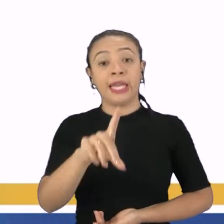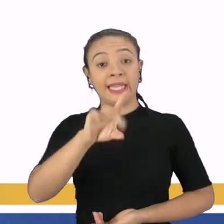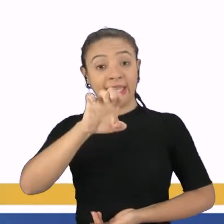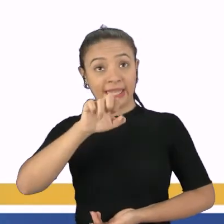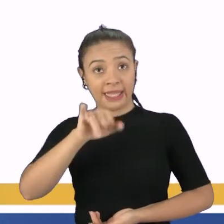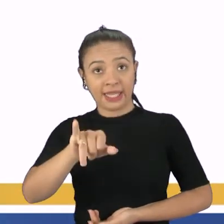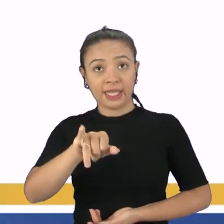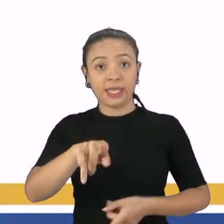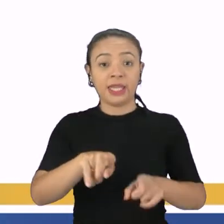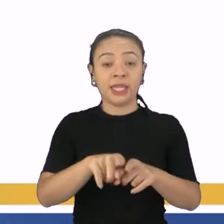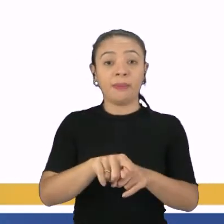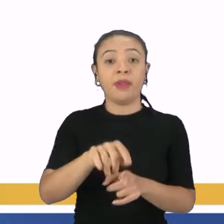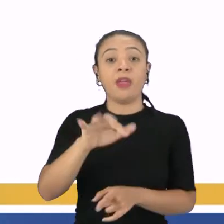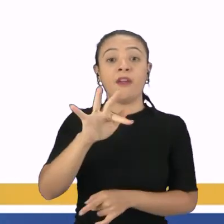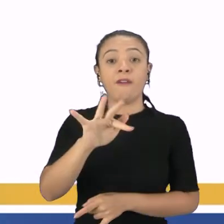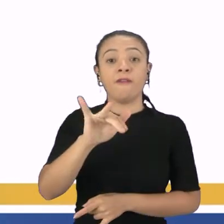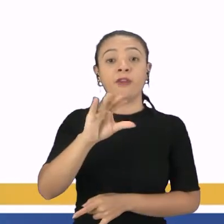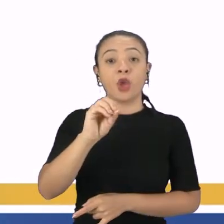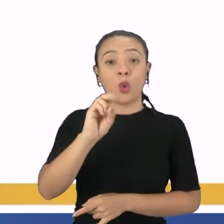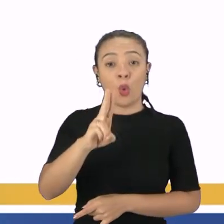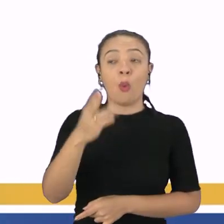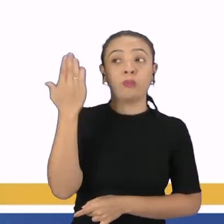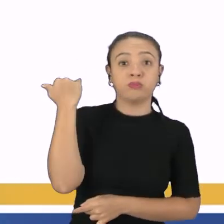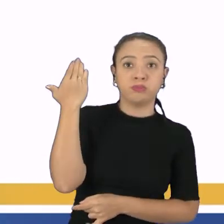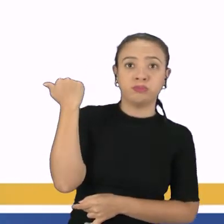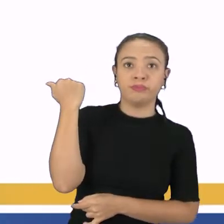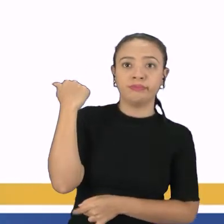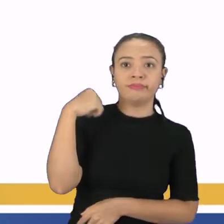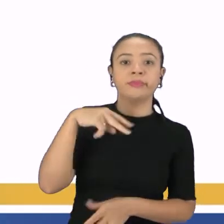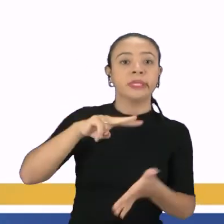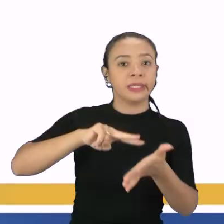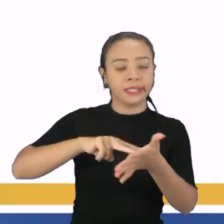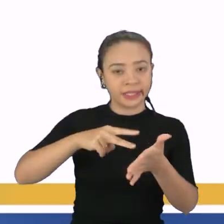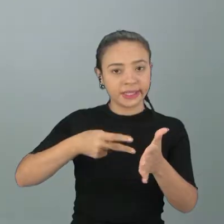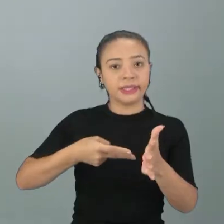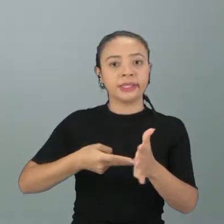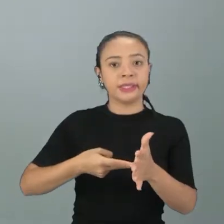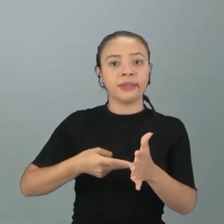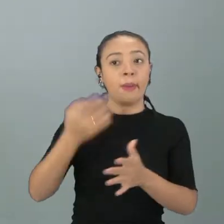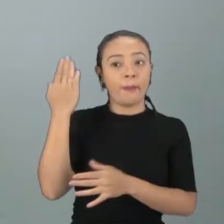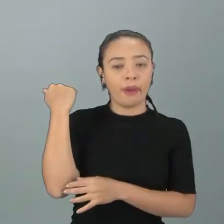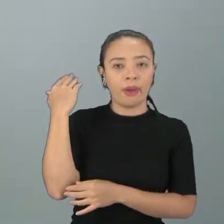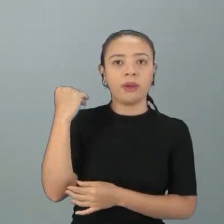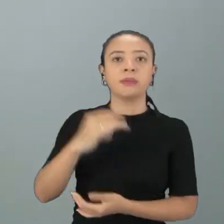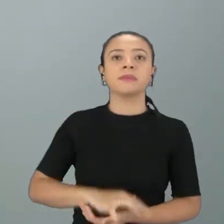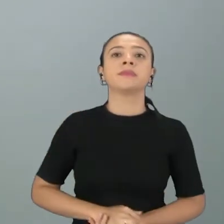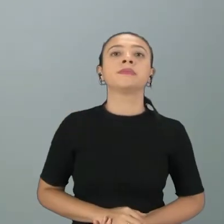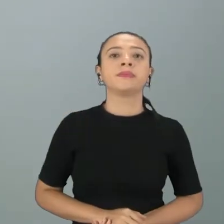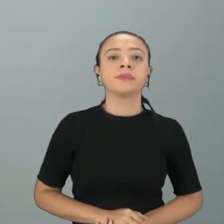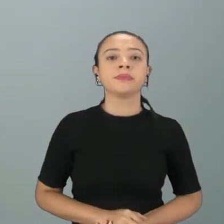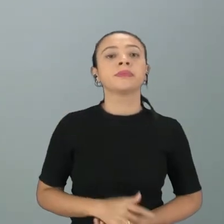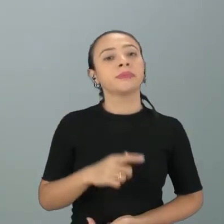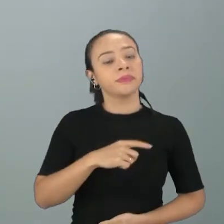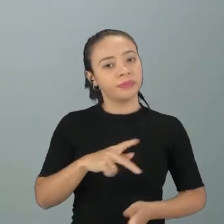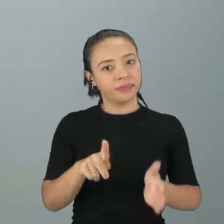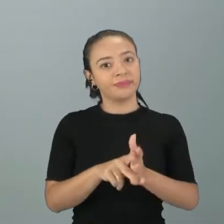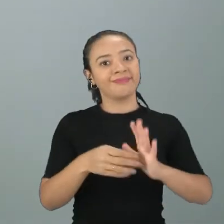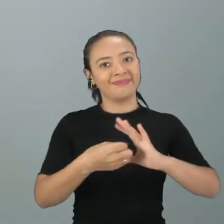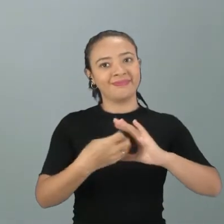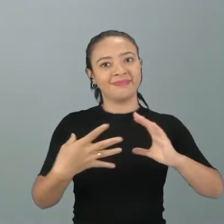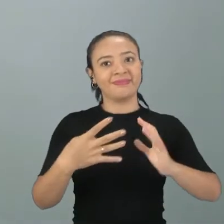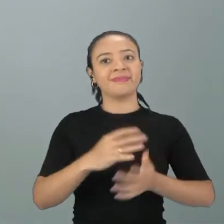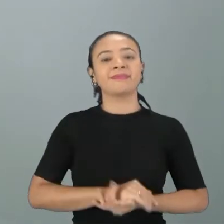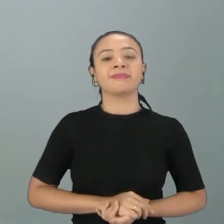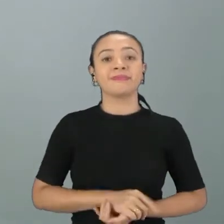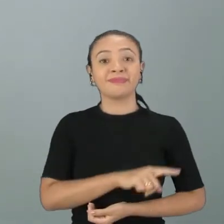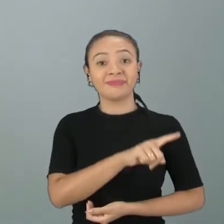dei e ficou. Todos eles conjugados no pretérito, como estão definidos nas características. Agora